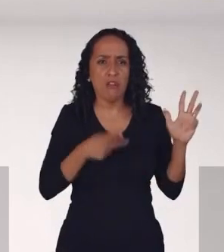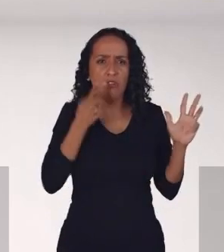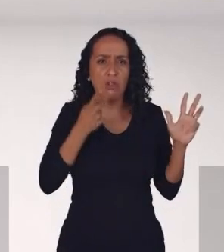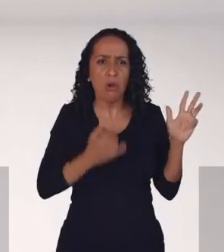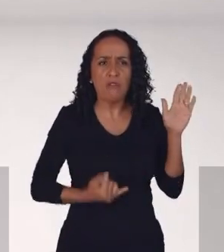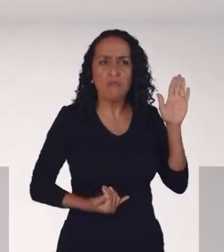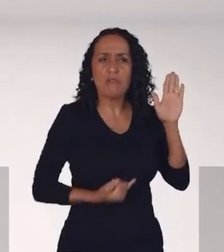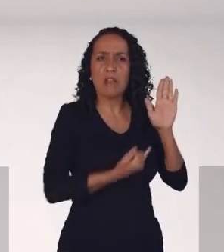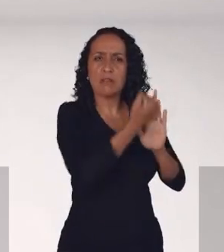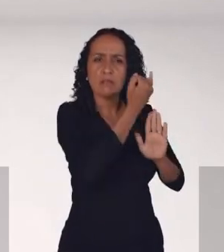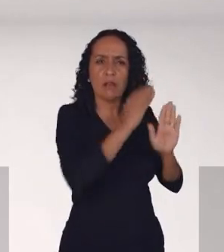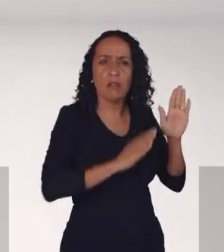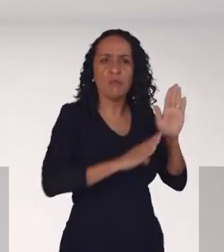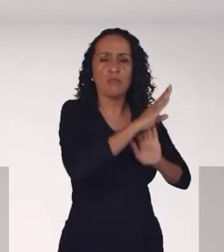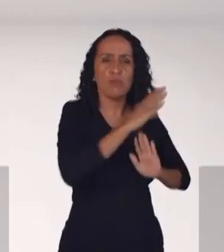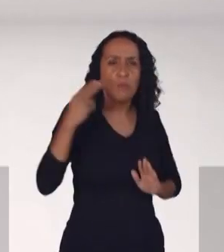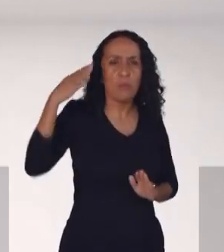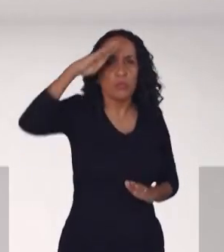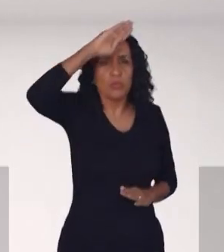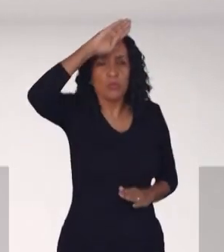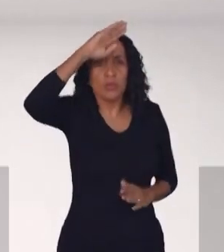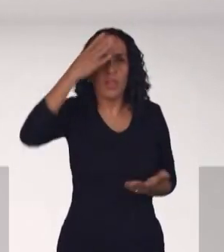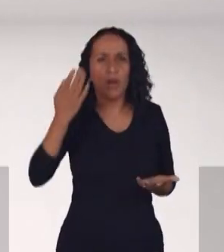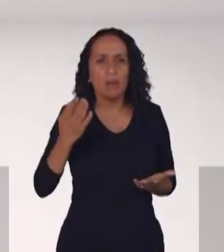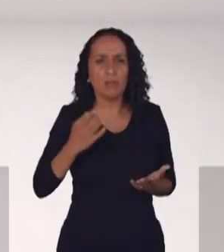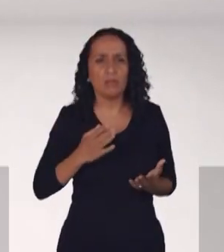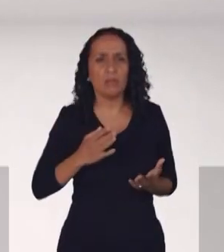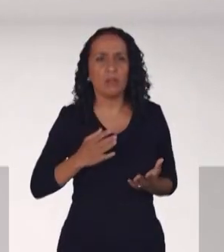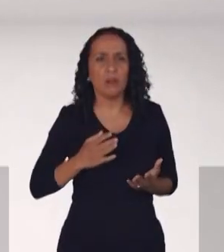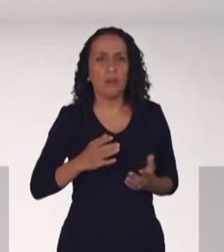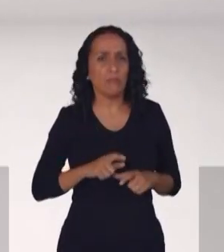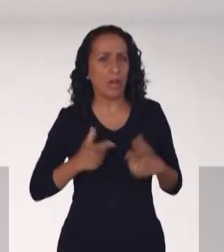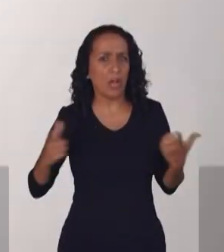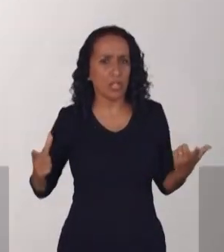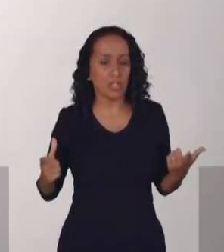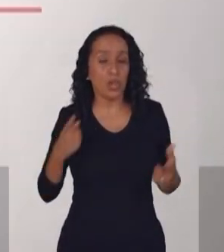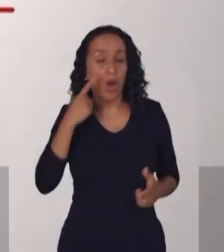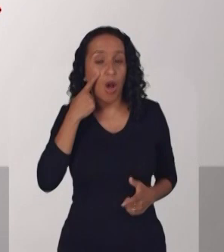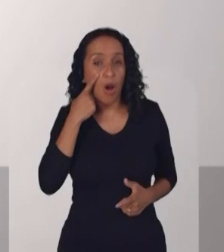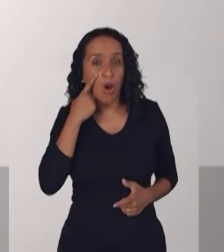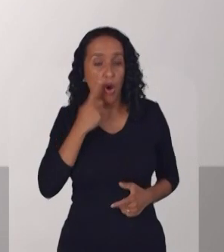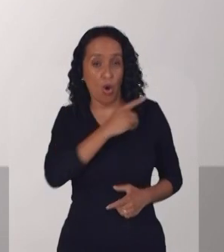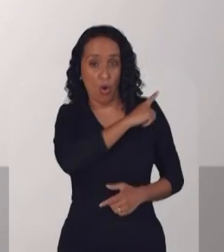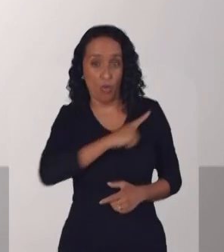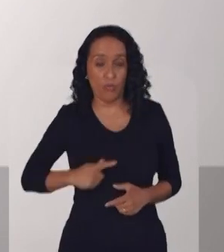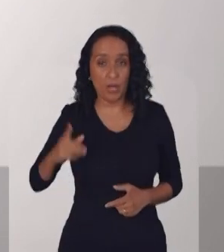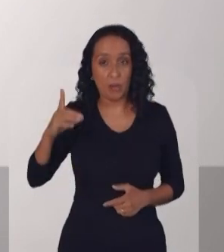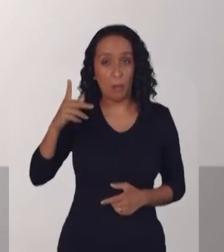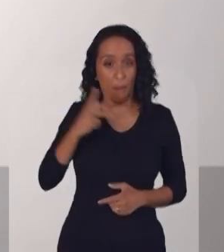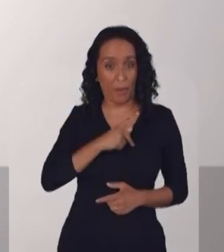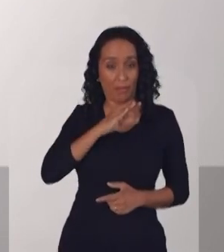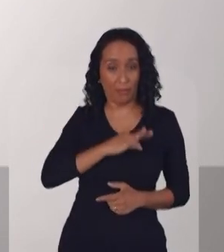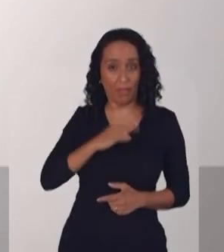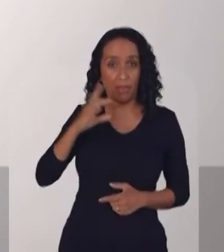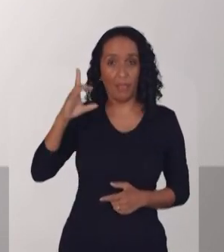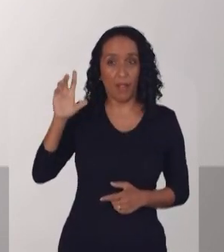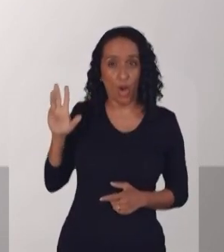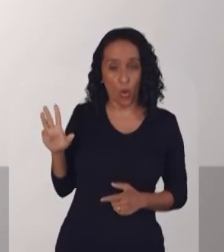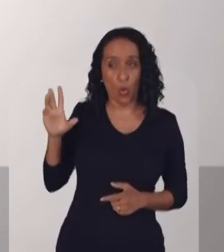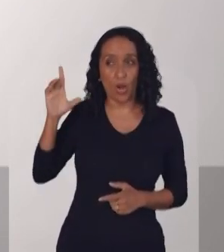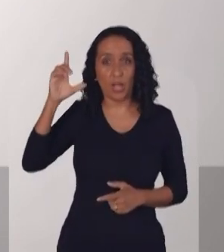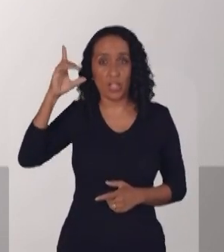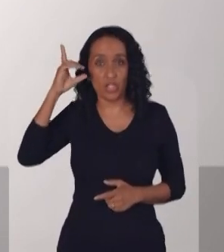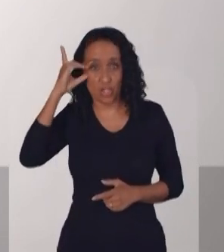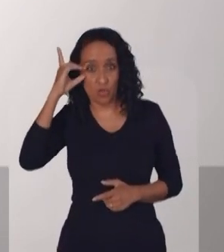Lula está dizendo que a inflação do governo Bolsonaro foi grande. Vamos esclarecer. No governo do PT, de Lula e Dilma, a inflação chegou